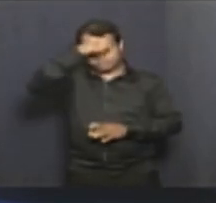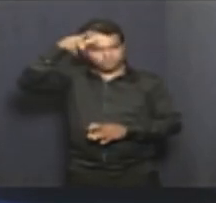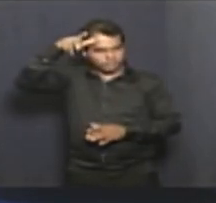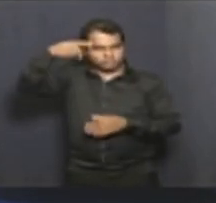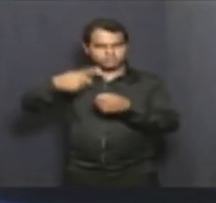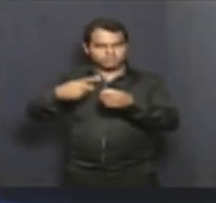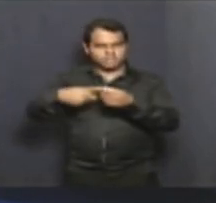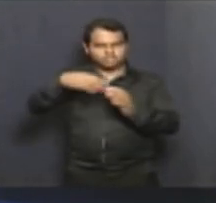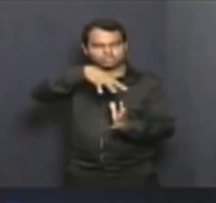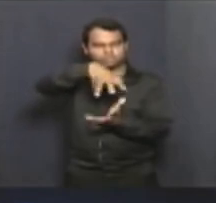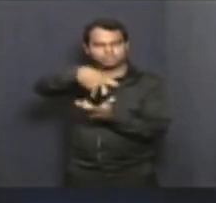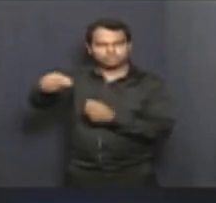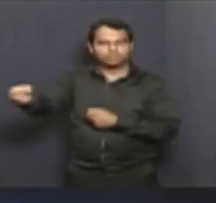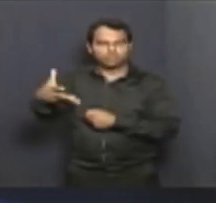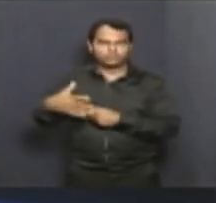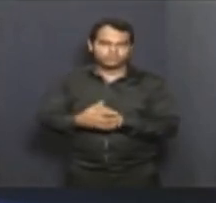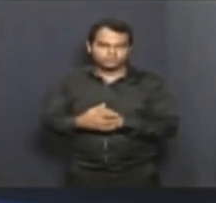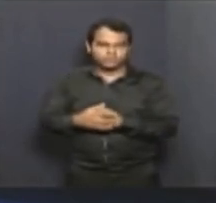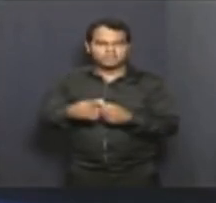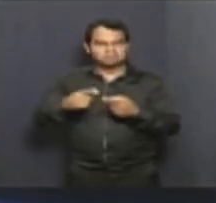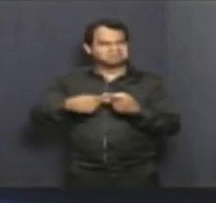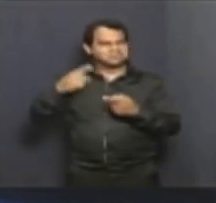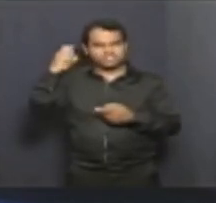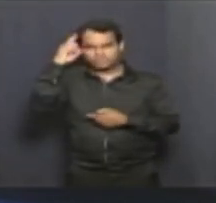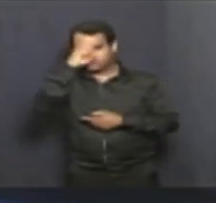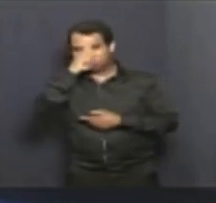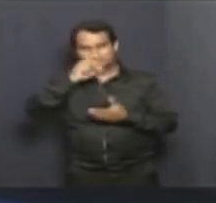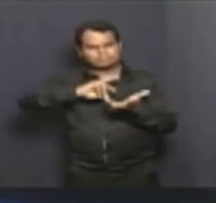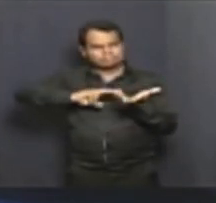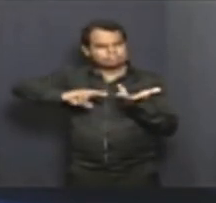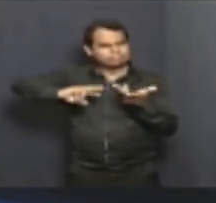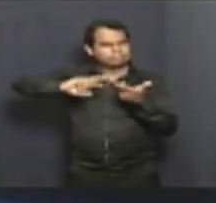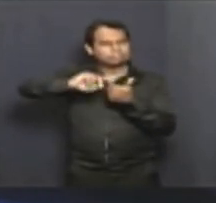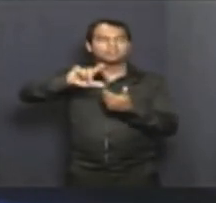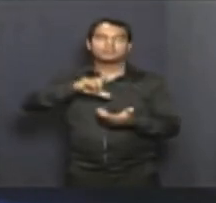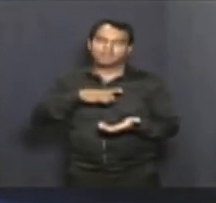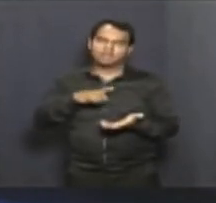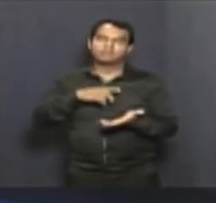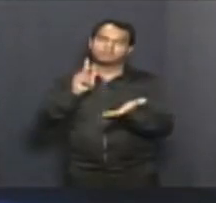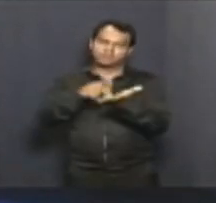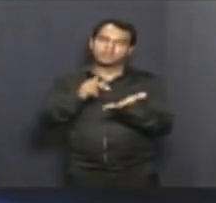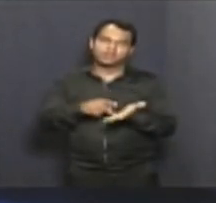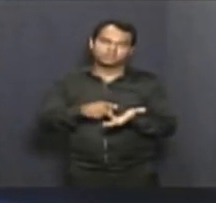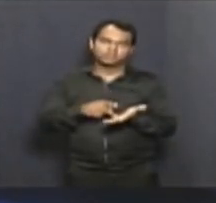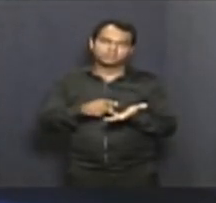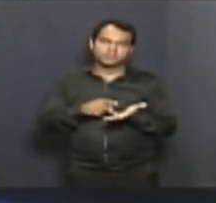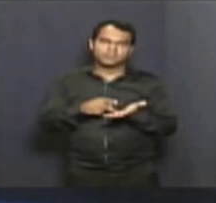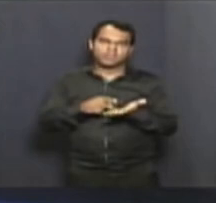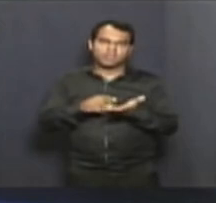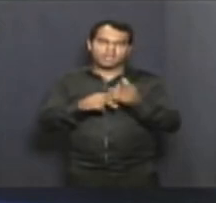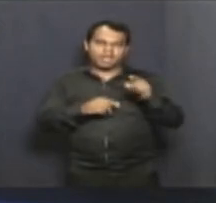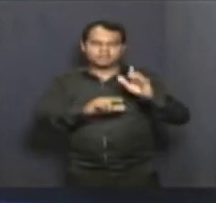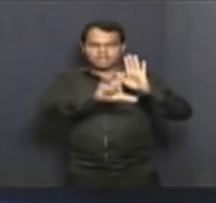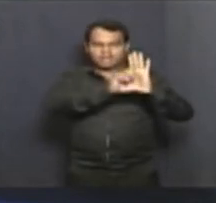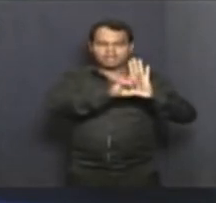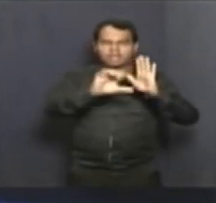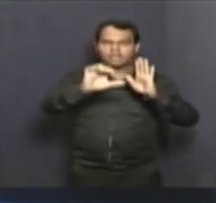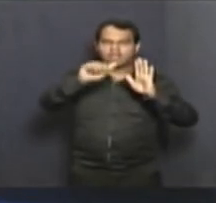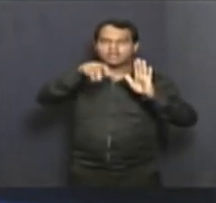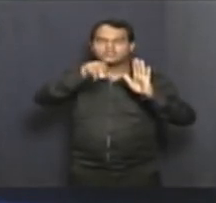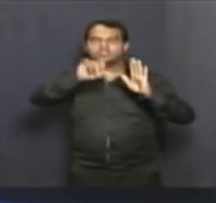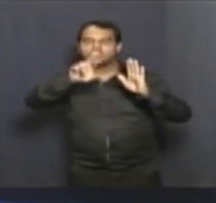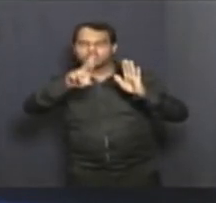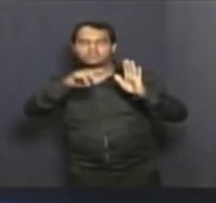novo as dificuldades com certeza são um som de desastrosas são muitas com relação à questão da dessa lei kandir aonde